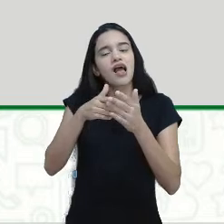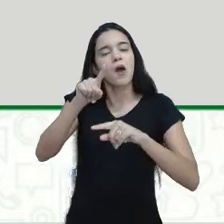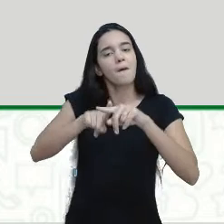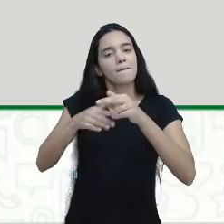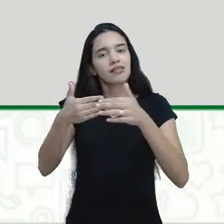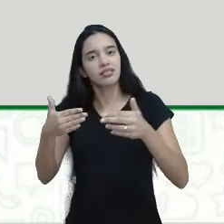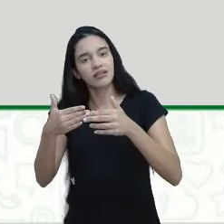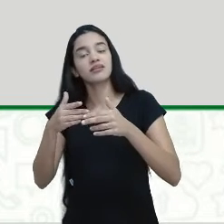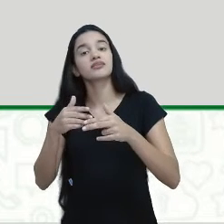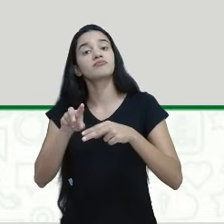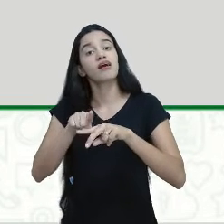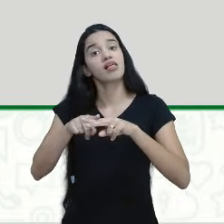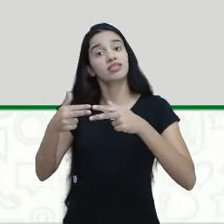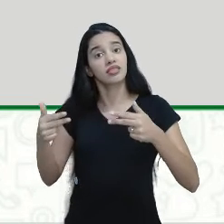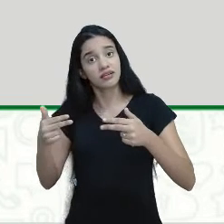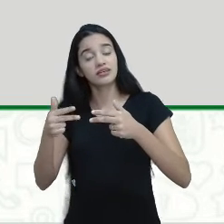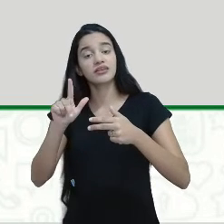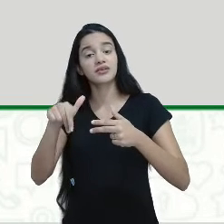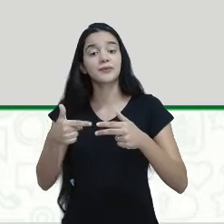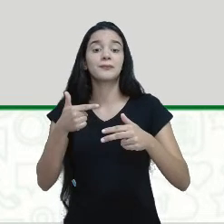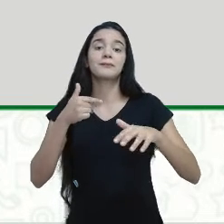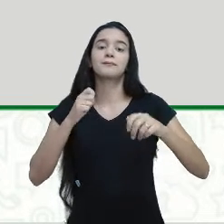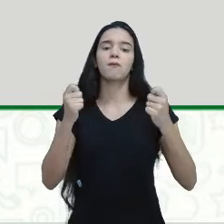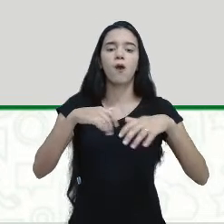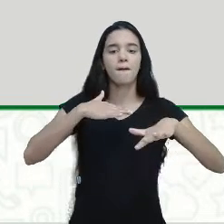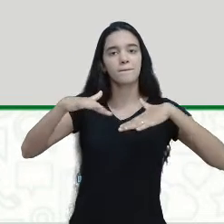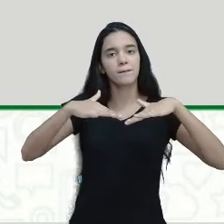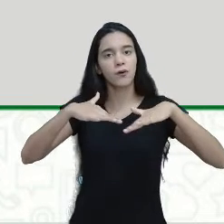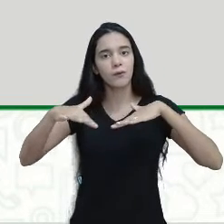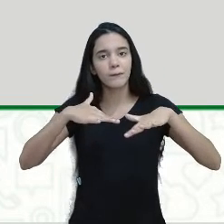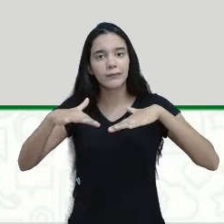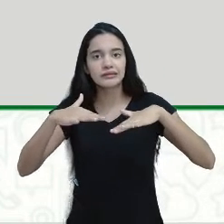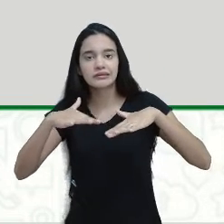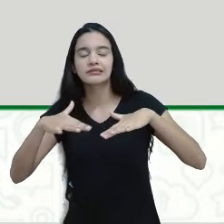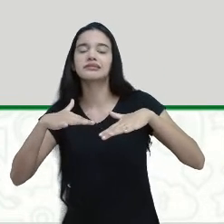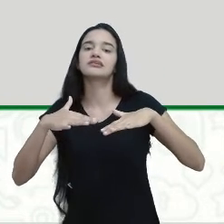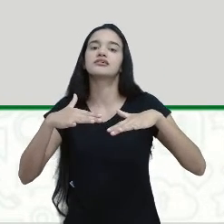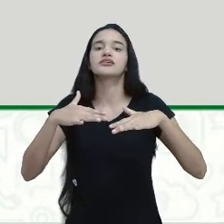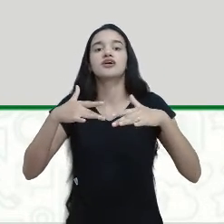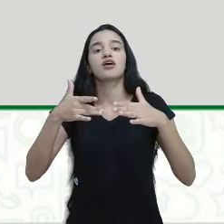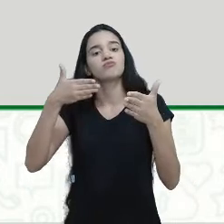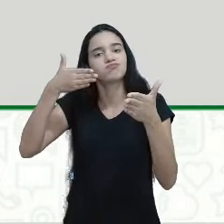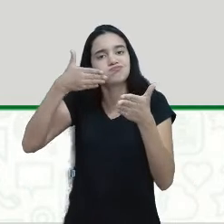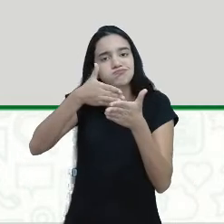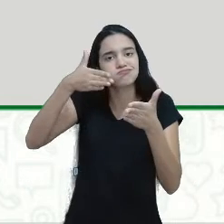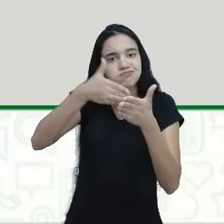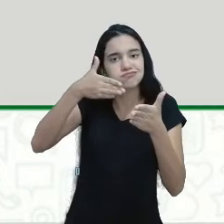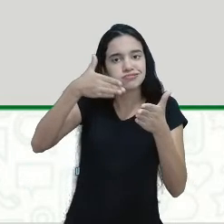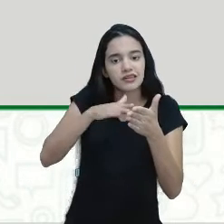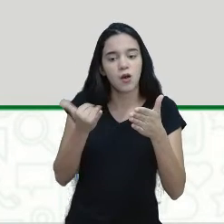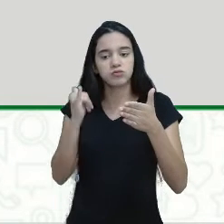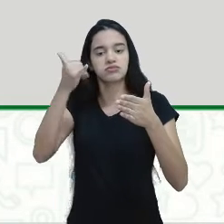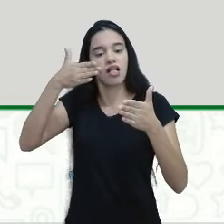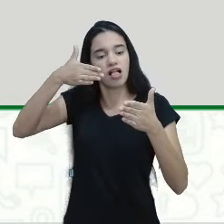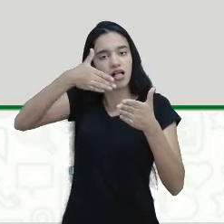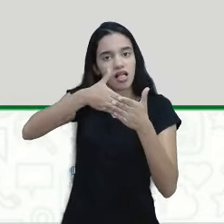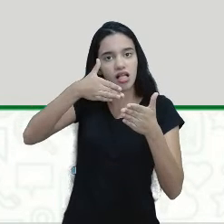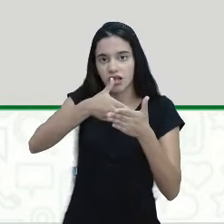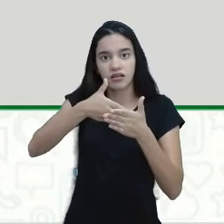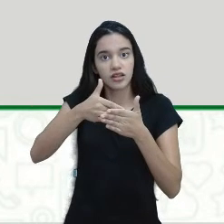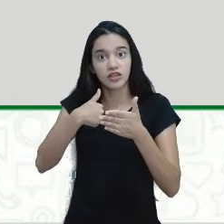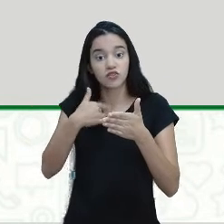que possibilitam a movimentação ou passagem da corrente elétrica em seu interior com